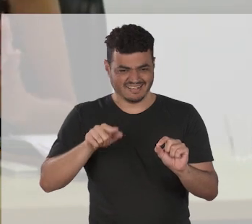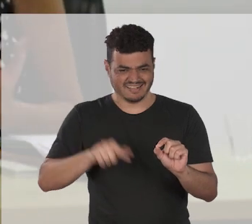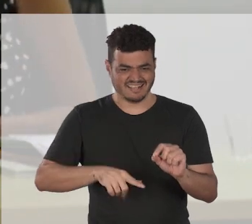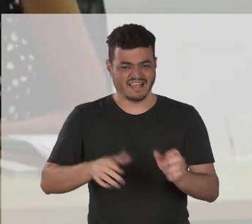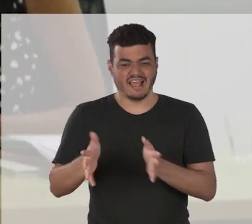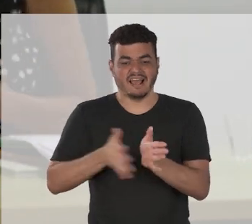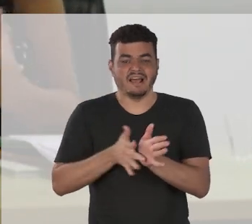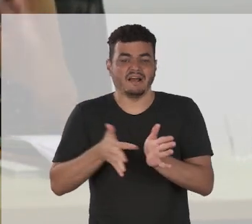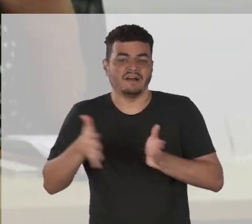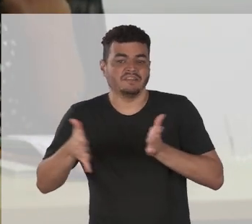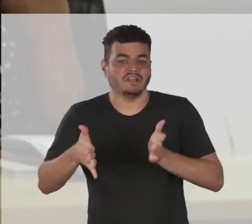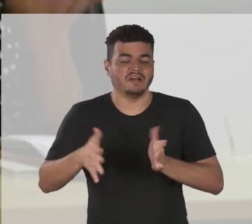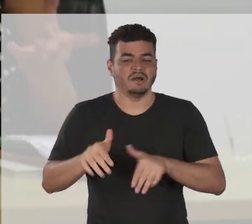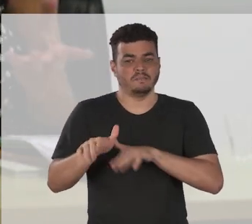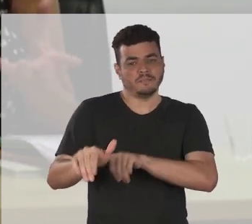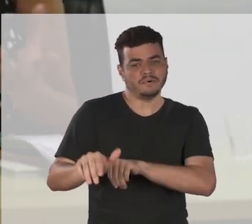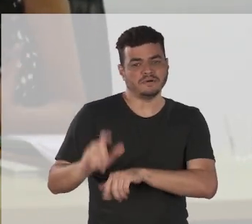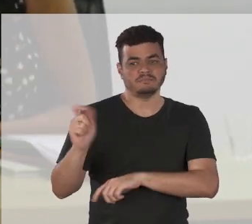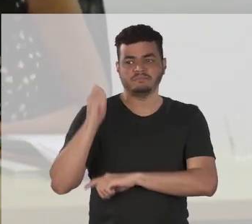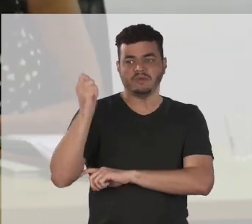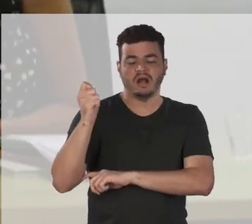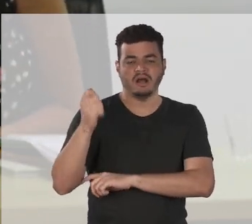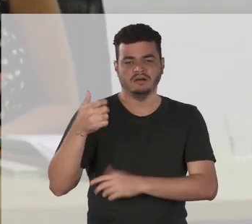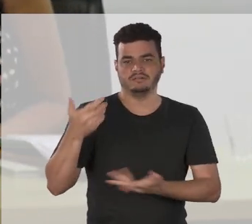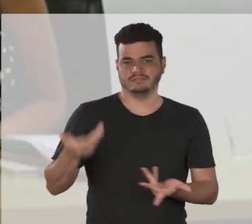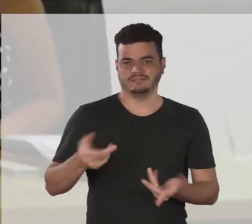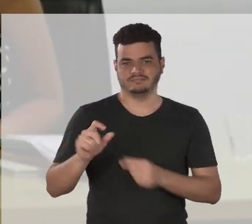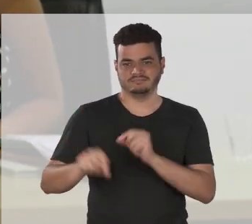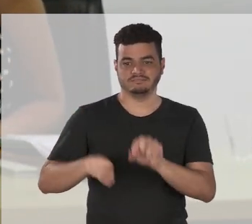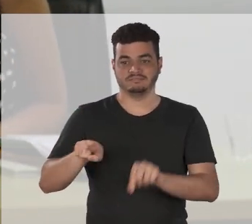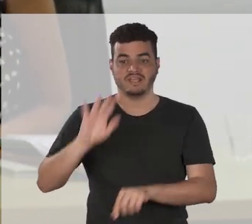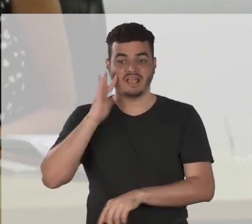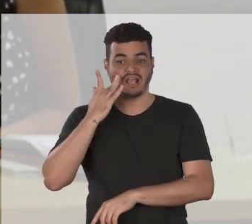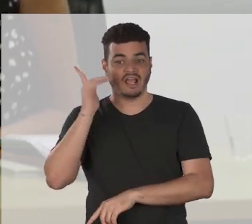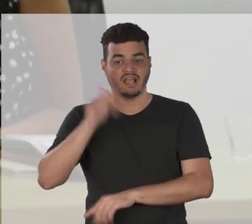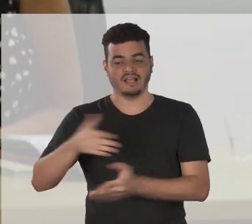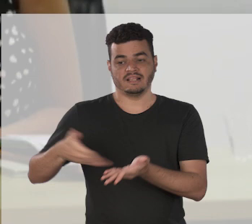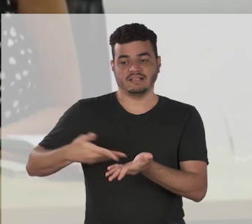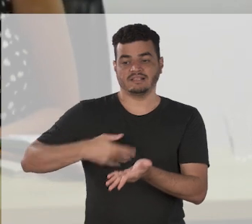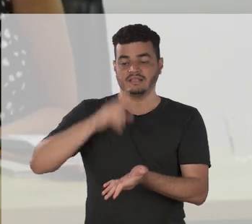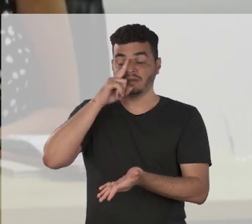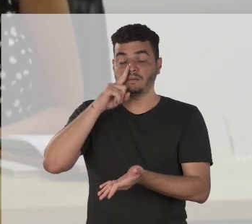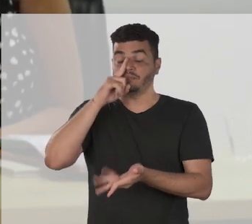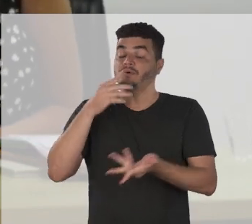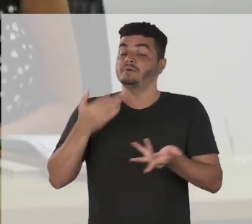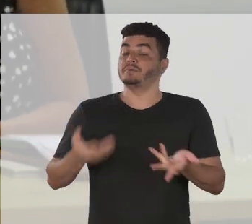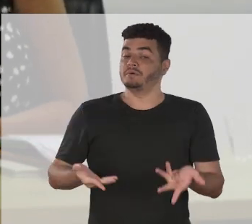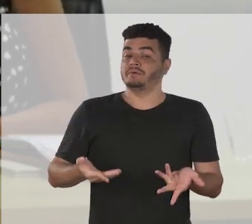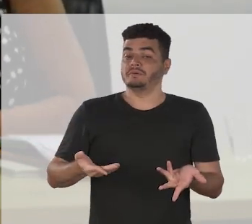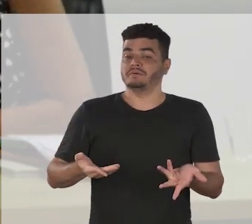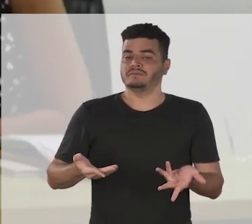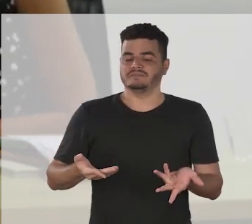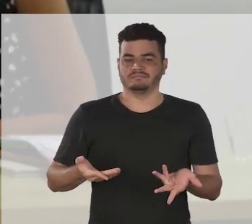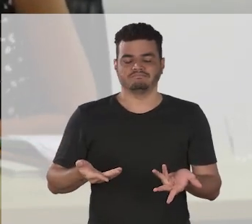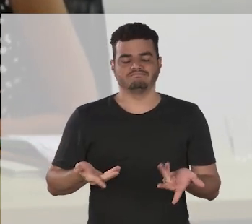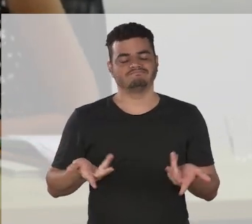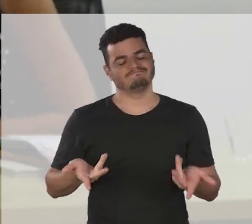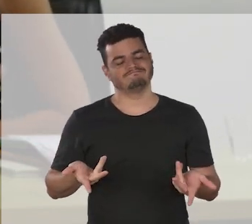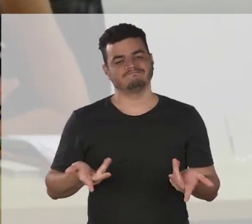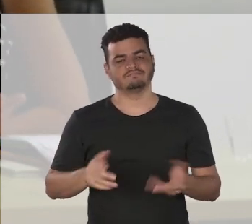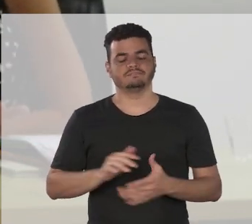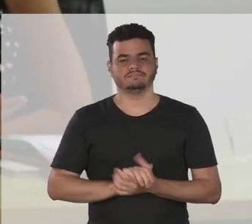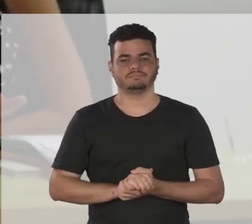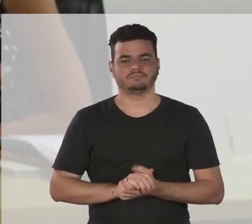então, que esse conto é um âmbito ditatorial. Bom, poderia ser visto como perigoso. Era um livro